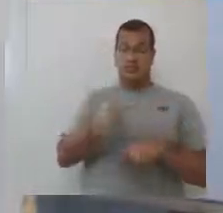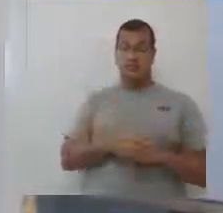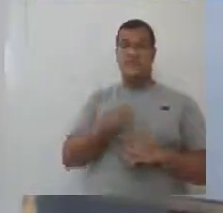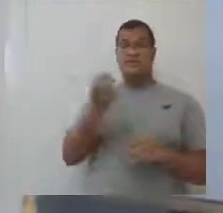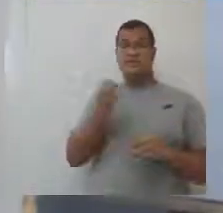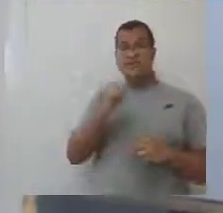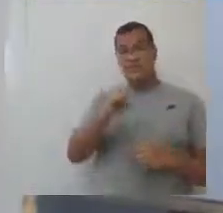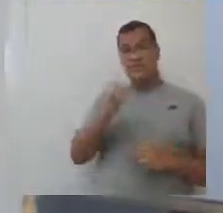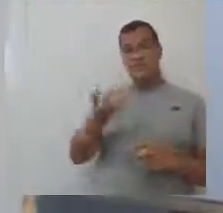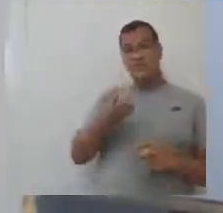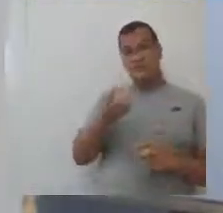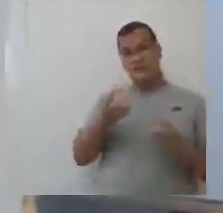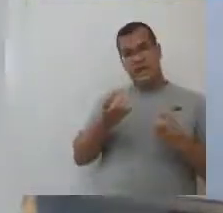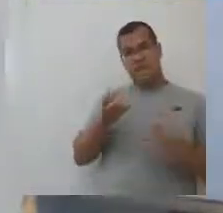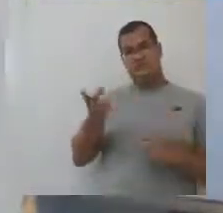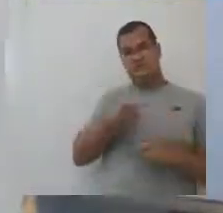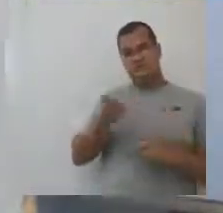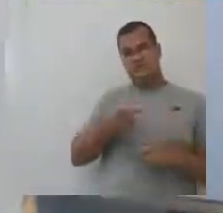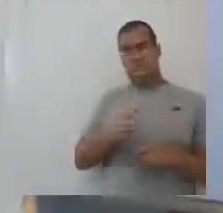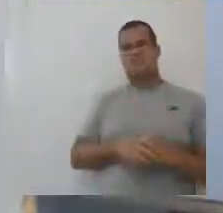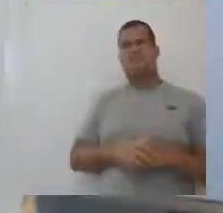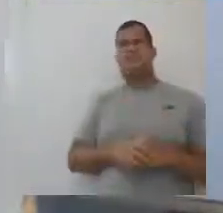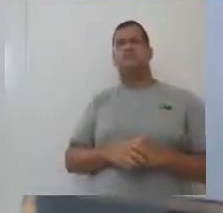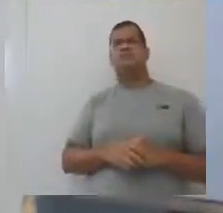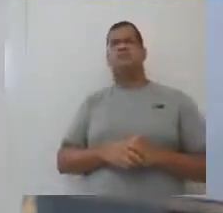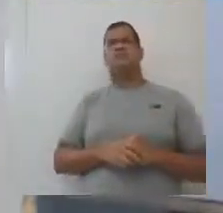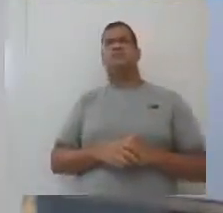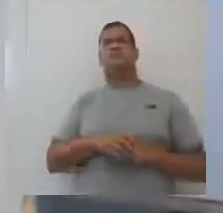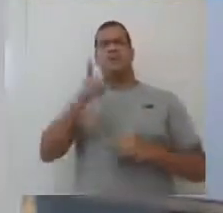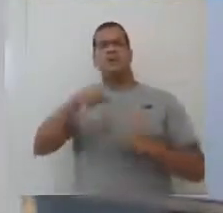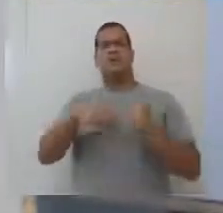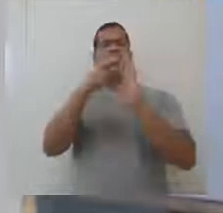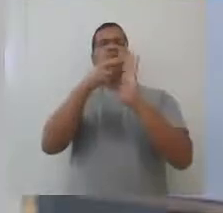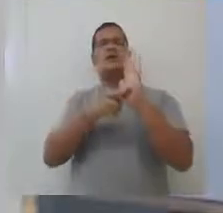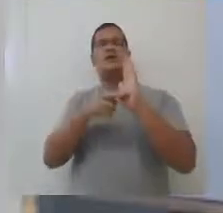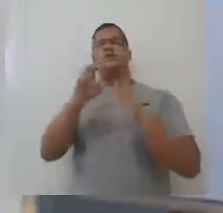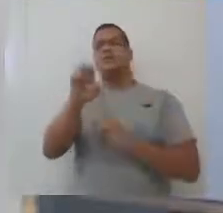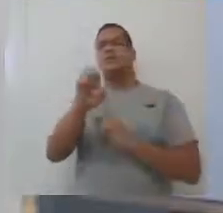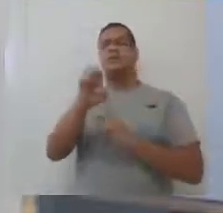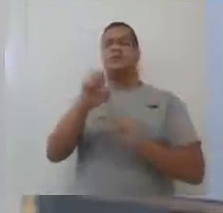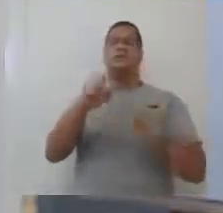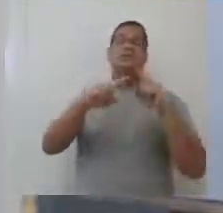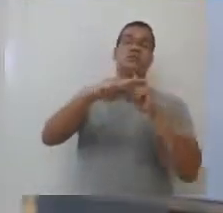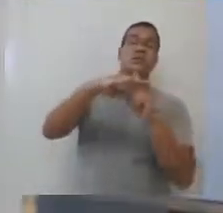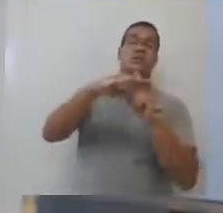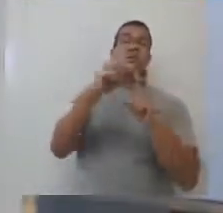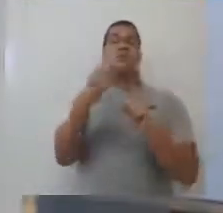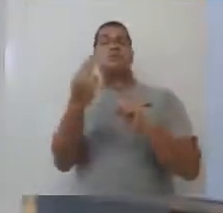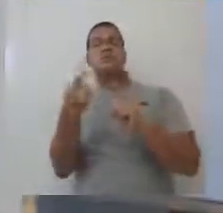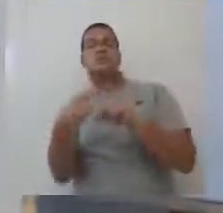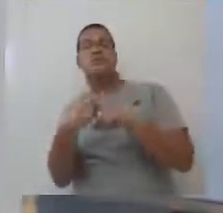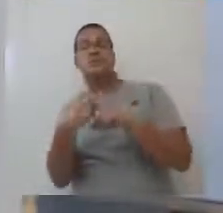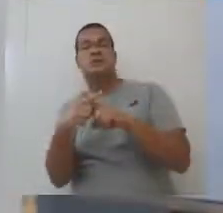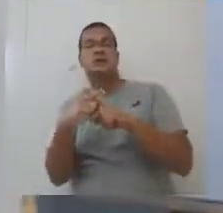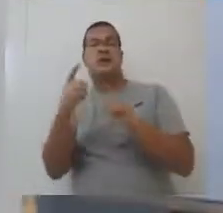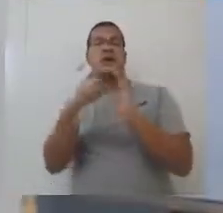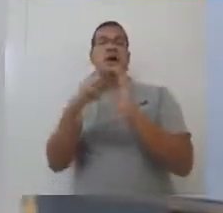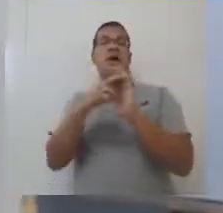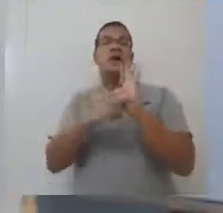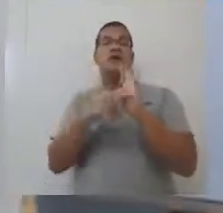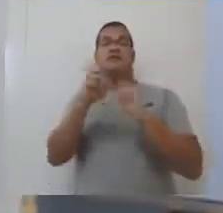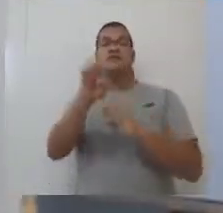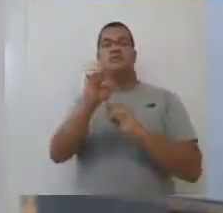ele quer uma coisa e outra, ei, monstrinho, regra do I, tu soma ou multiplica? Ei, regra do I, tu soma